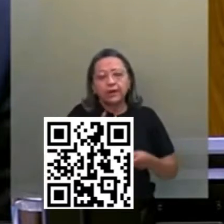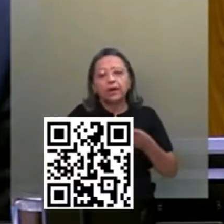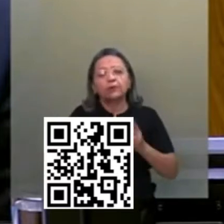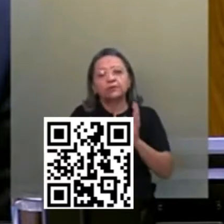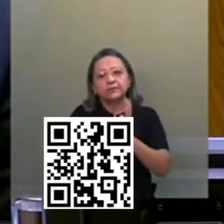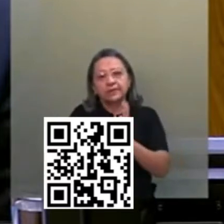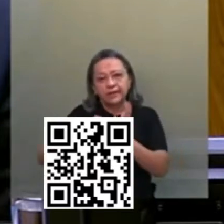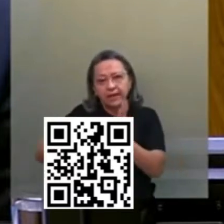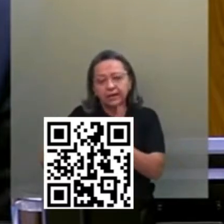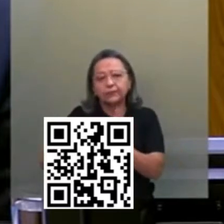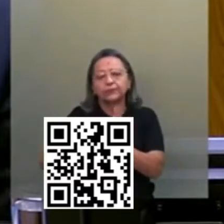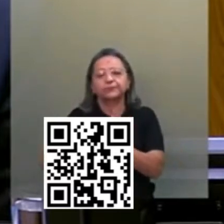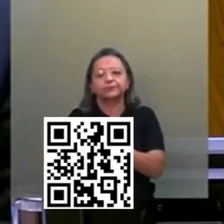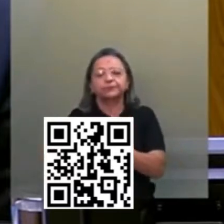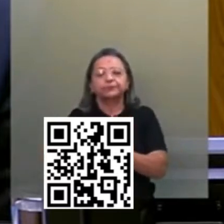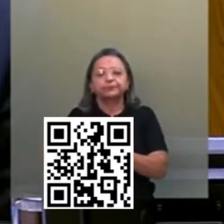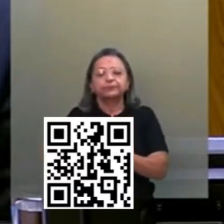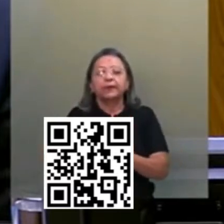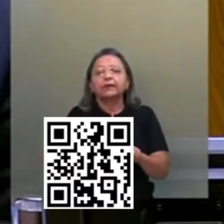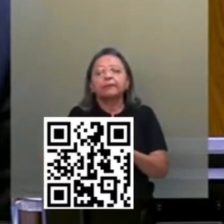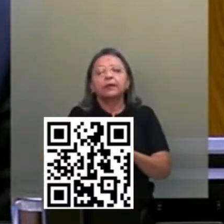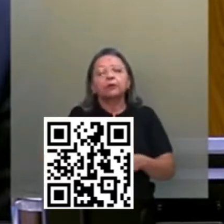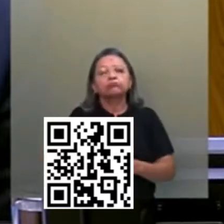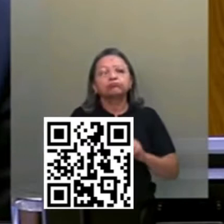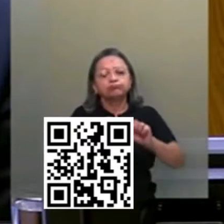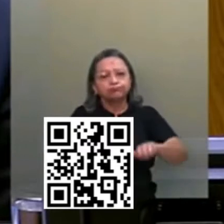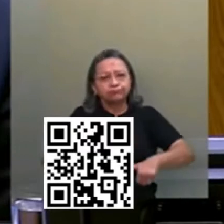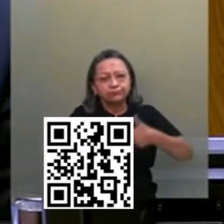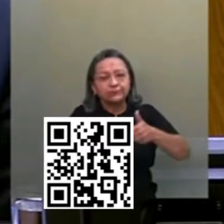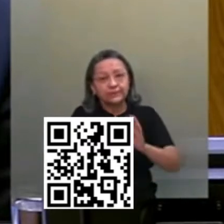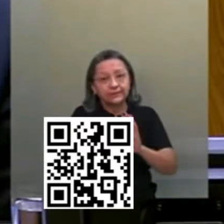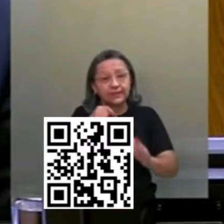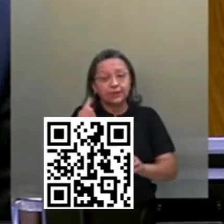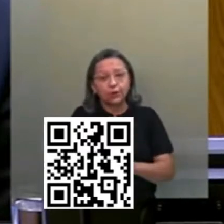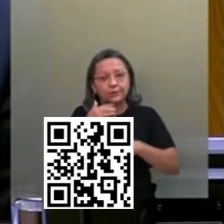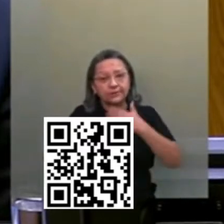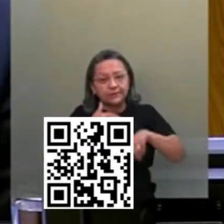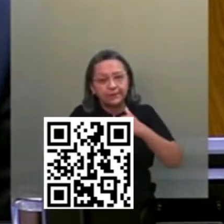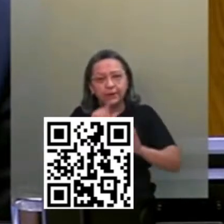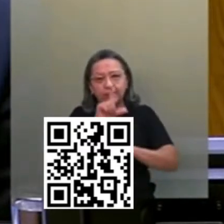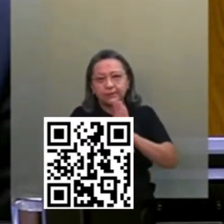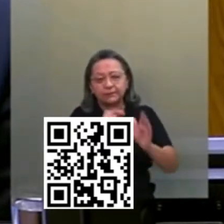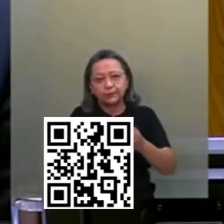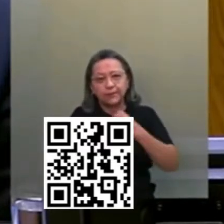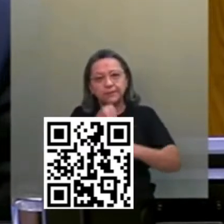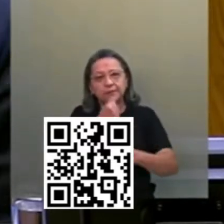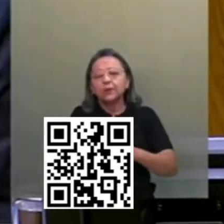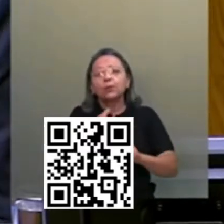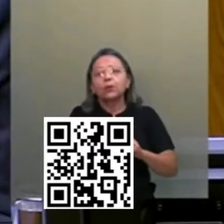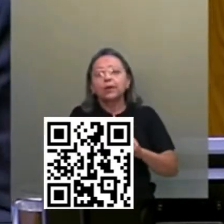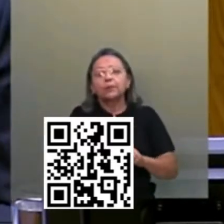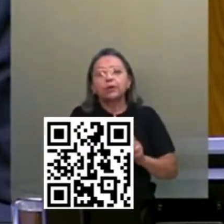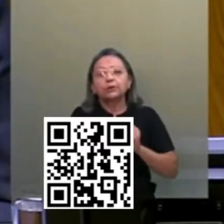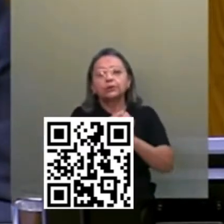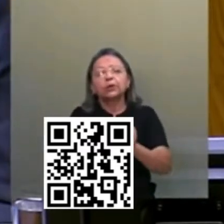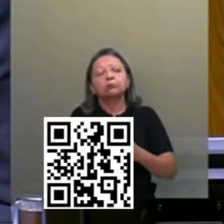Senado Federal e Câmara dos Deputados. Fiz questão de recuperar esses destaques de nossa produção legislativa no ano passado, porque julgo